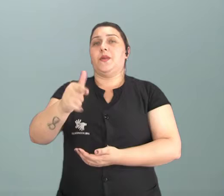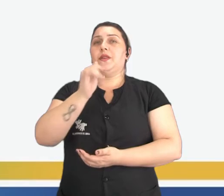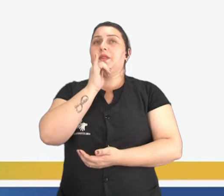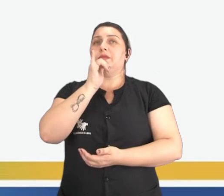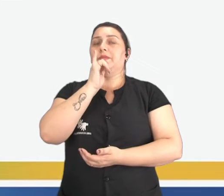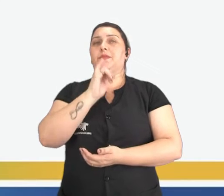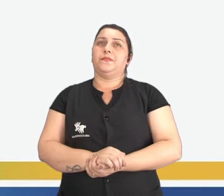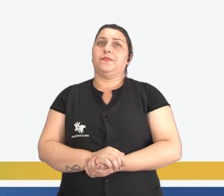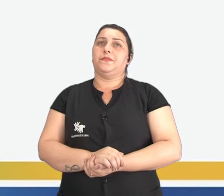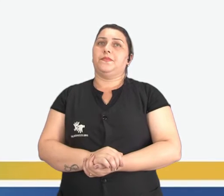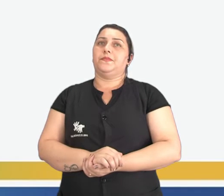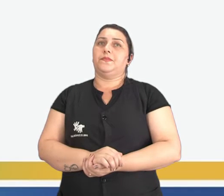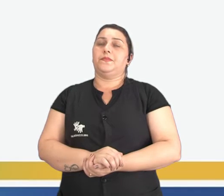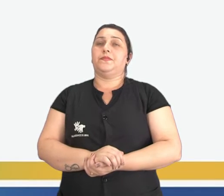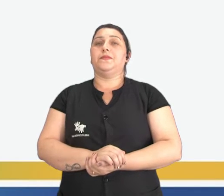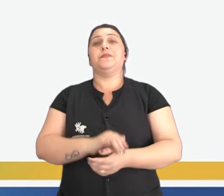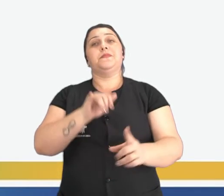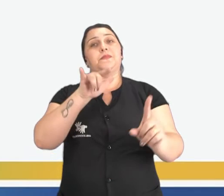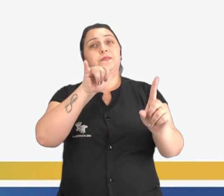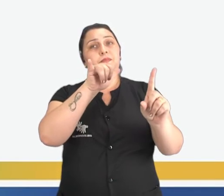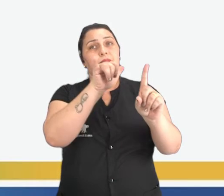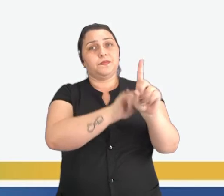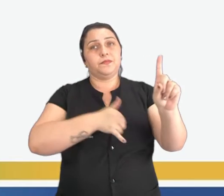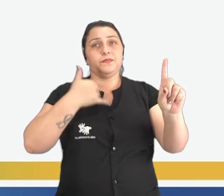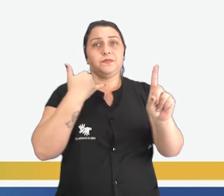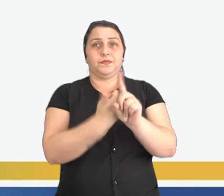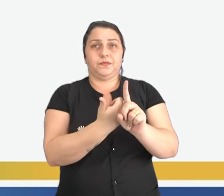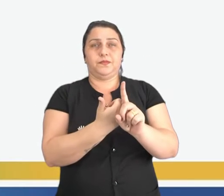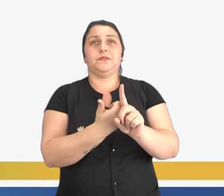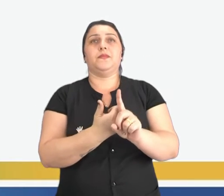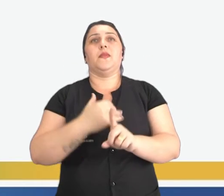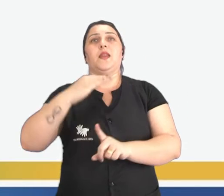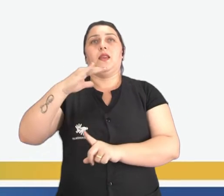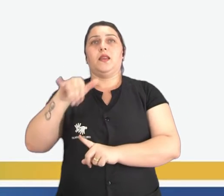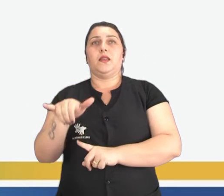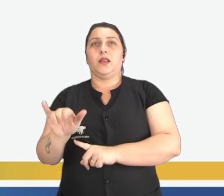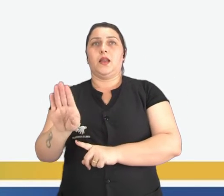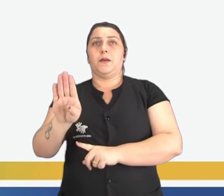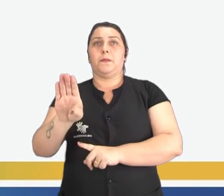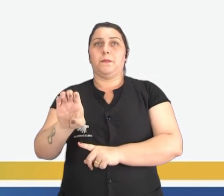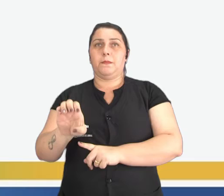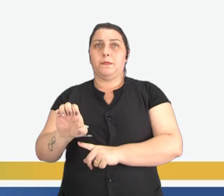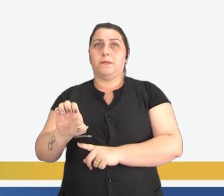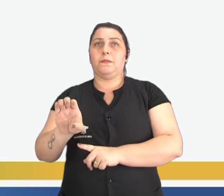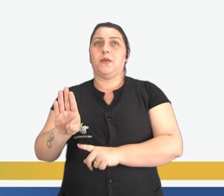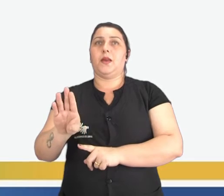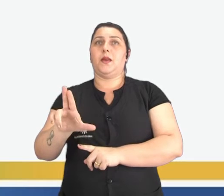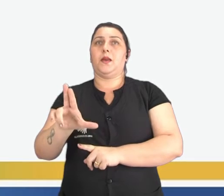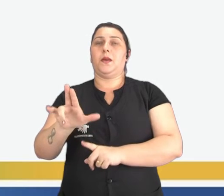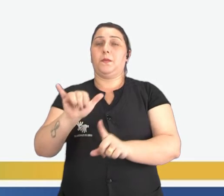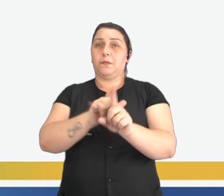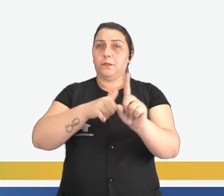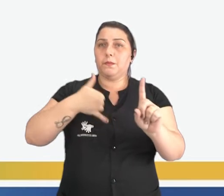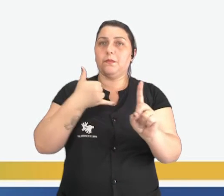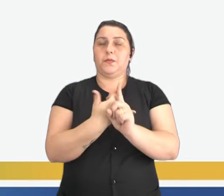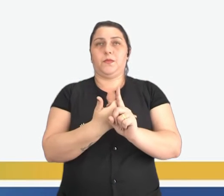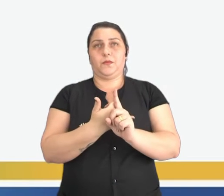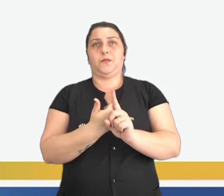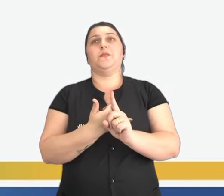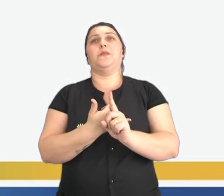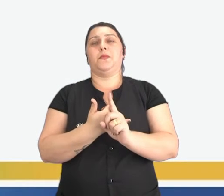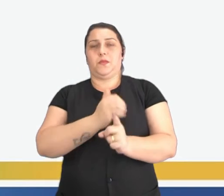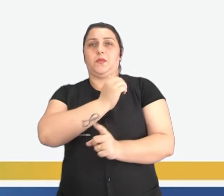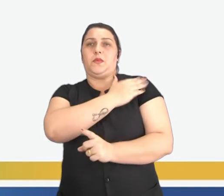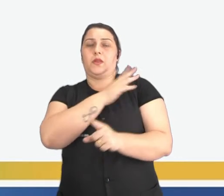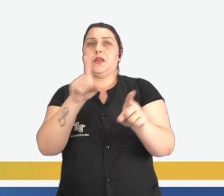aí, tá? O bullying. Olha só, e o cyberbullying. Olha o que o preconceito provoca aí, ó. Eles são tipos de